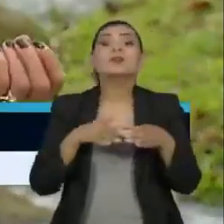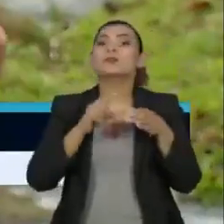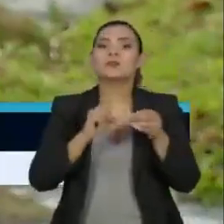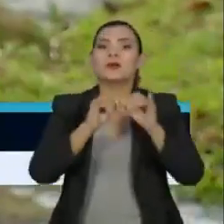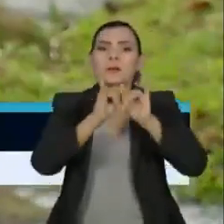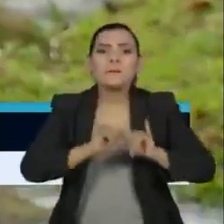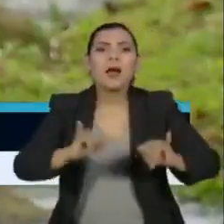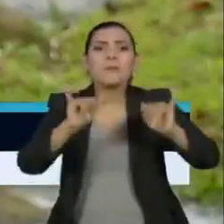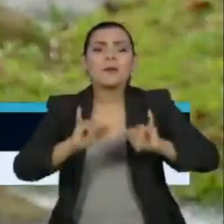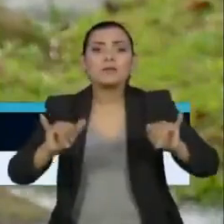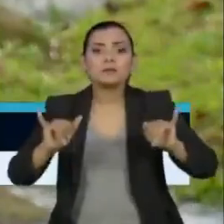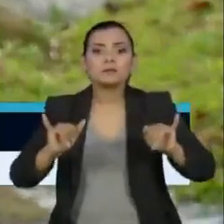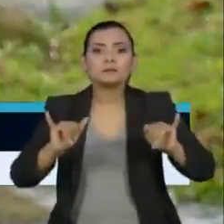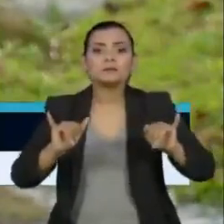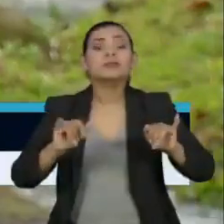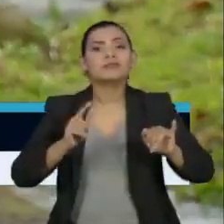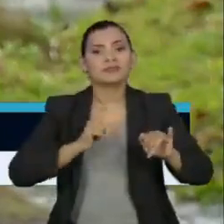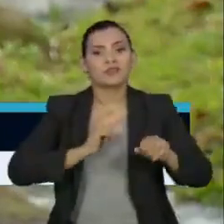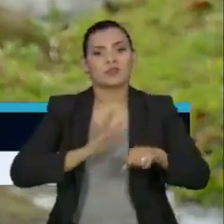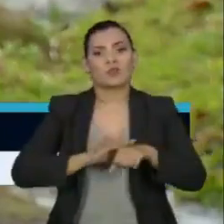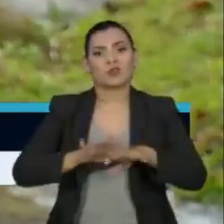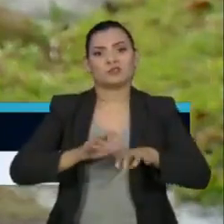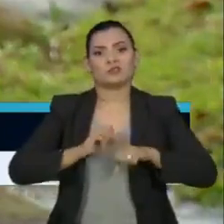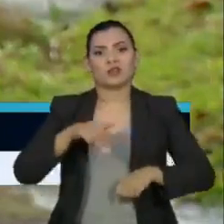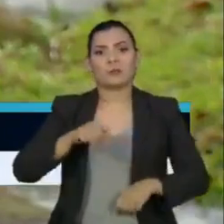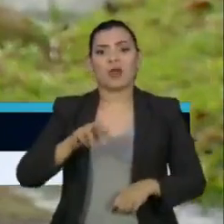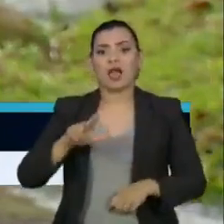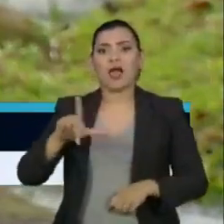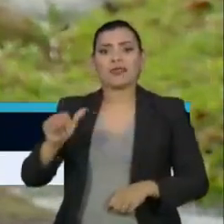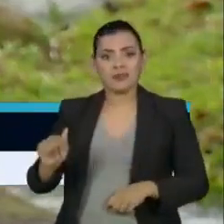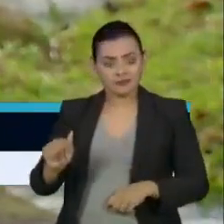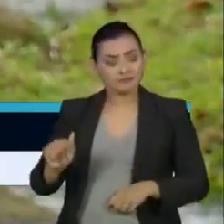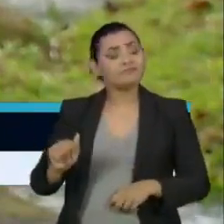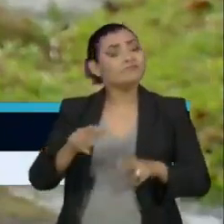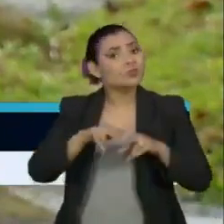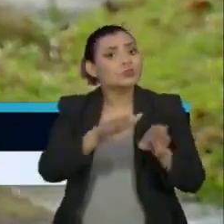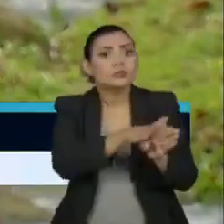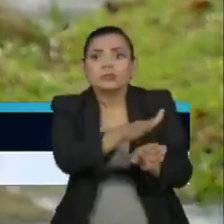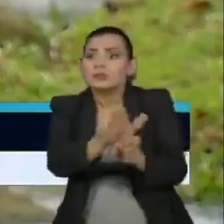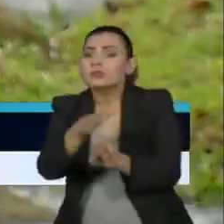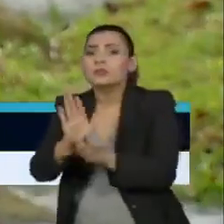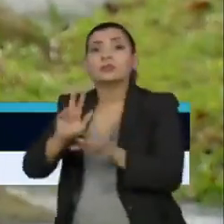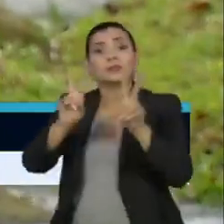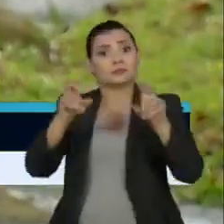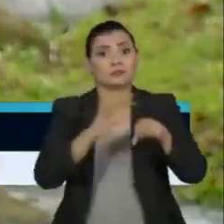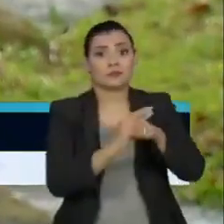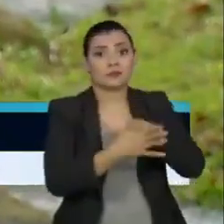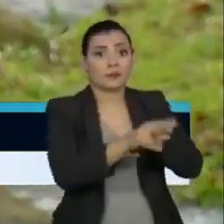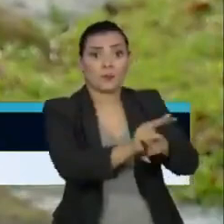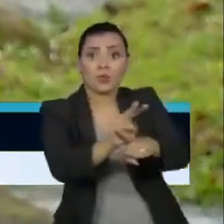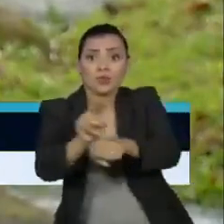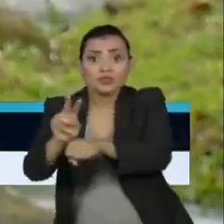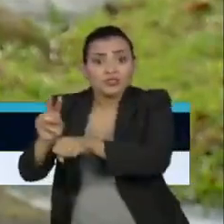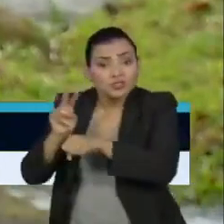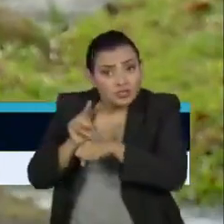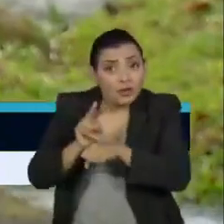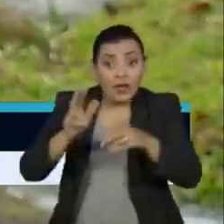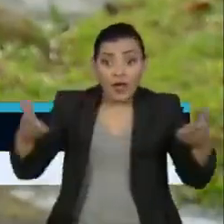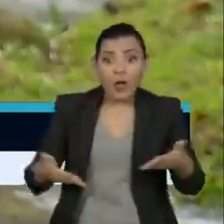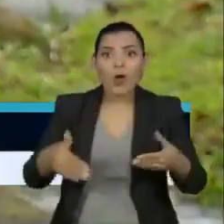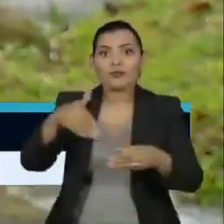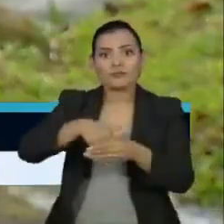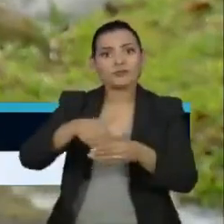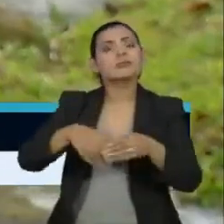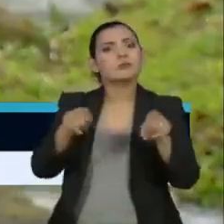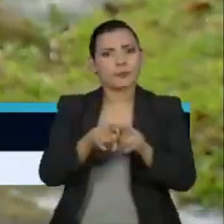o aumento no número de casos de malária, fez boletim sobre a prevenção à Covid-19. E agora, nas eleições,